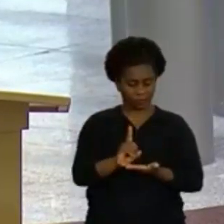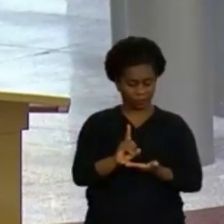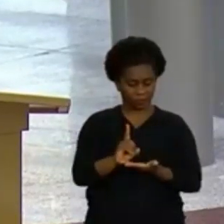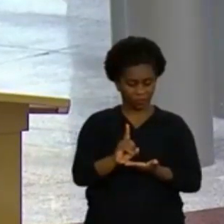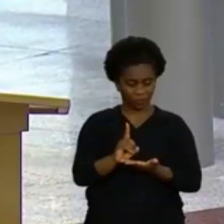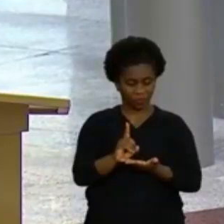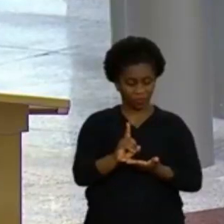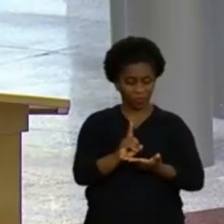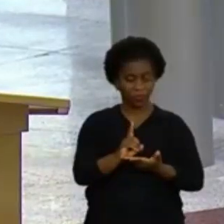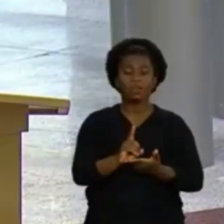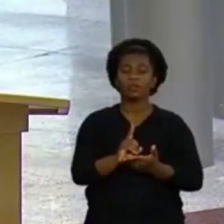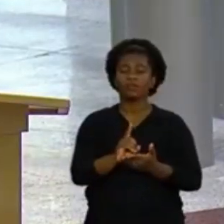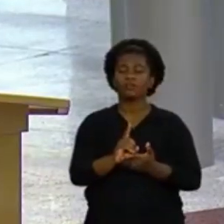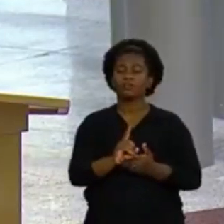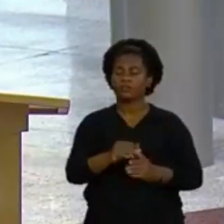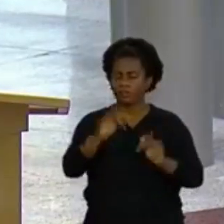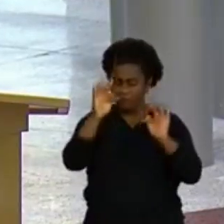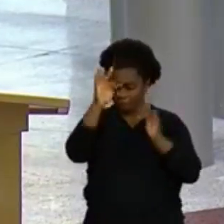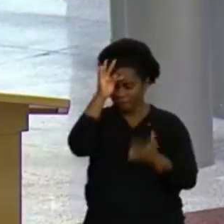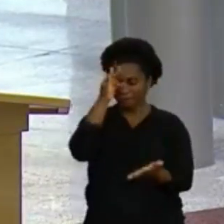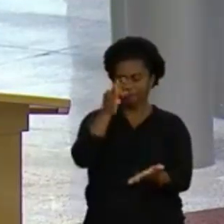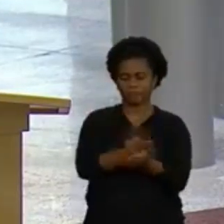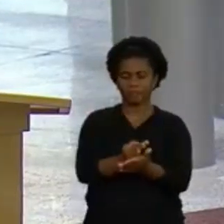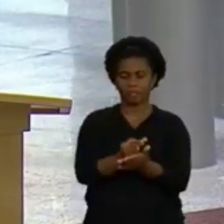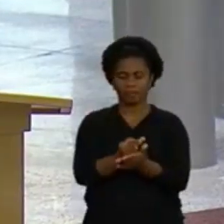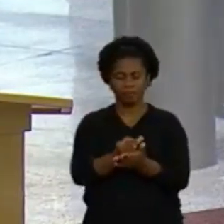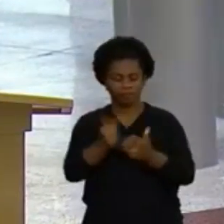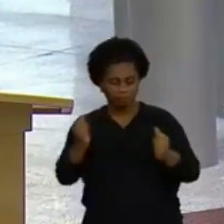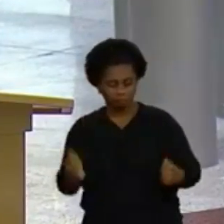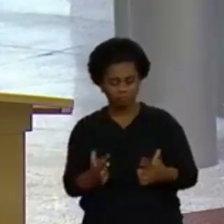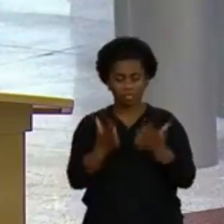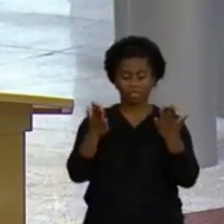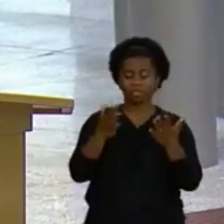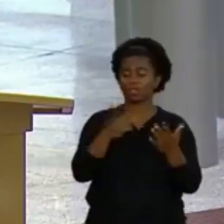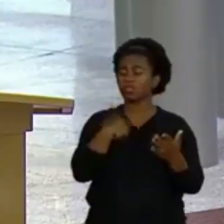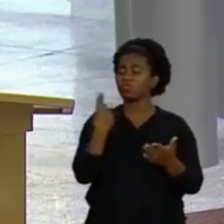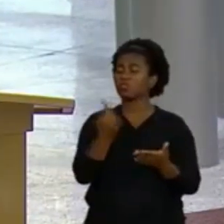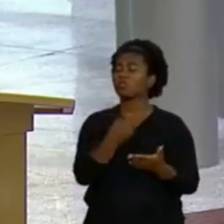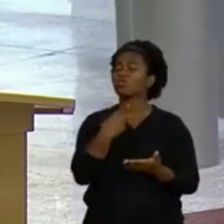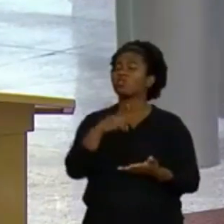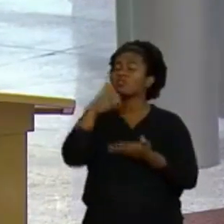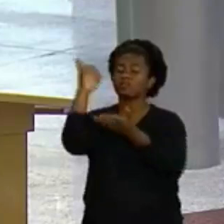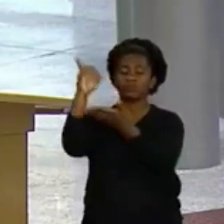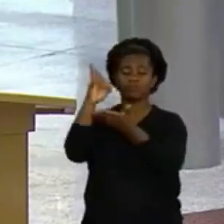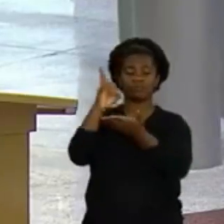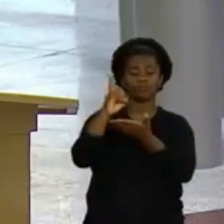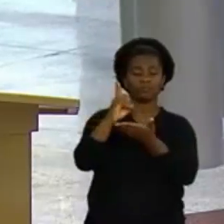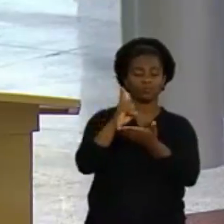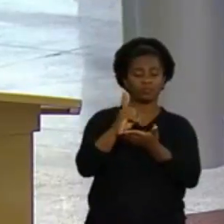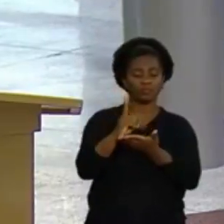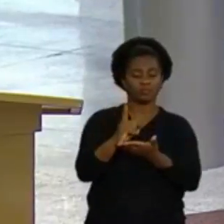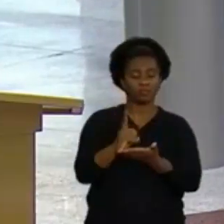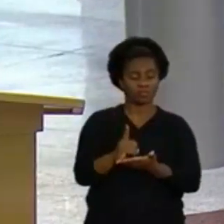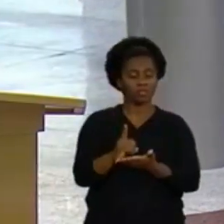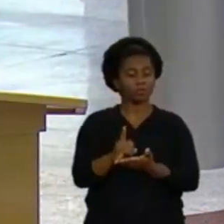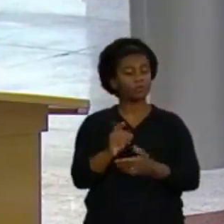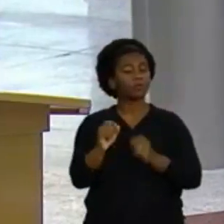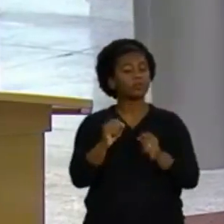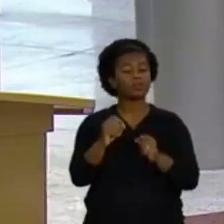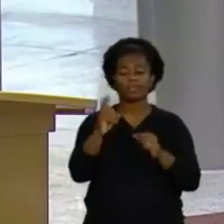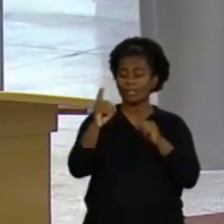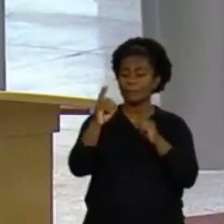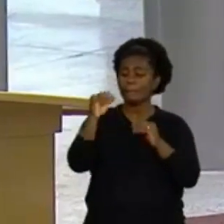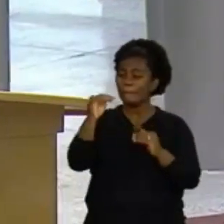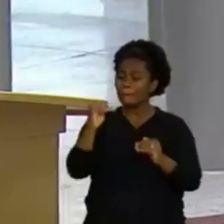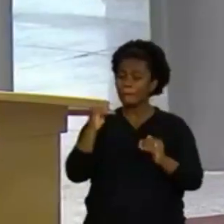fé, do sobrenatural. Nós entramos na presença daquele que pode tudo, que está acima de